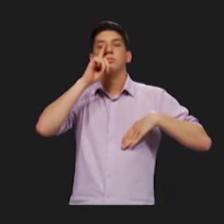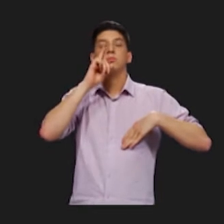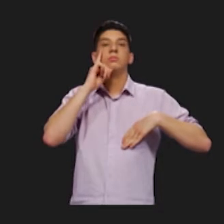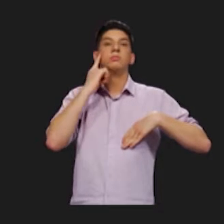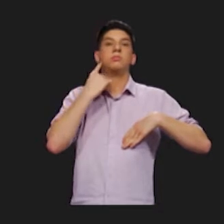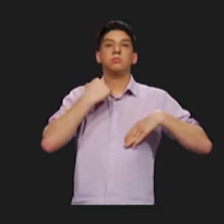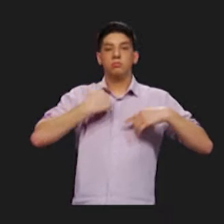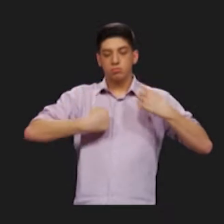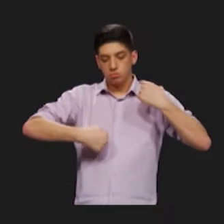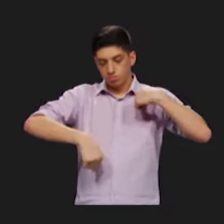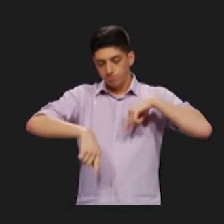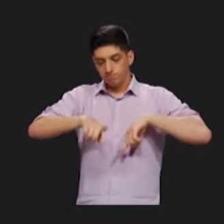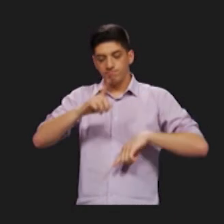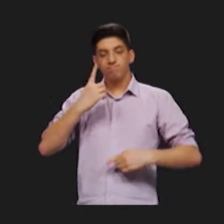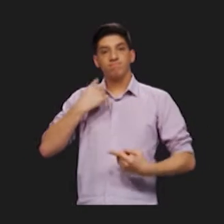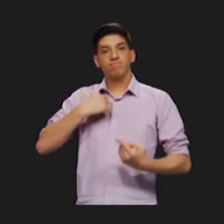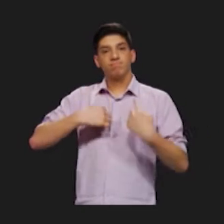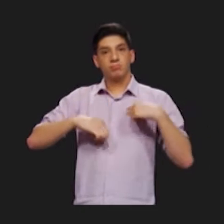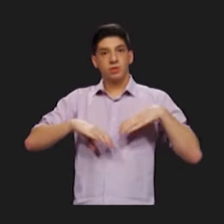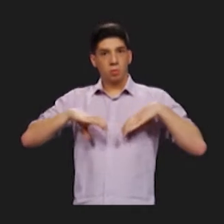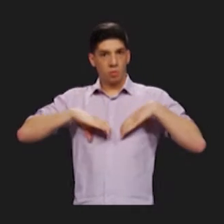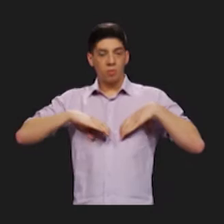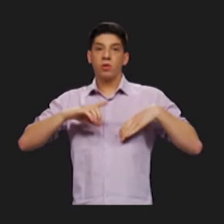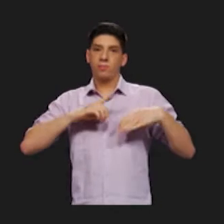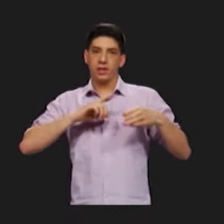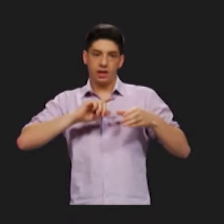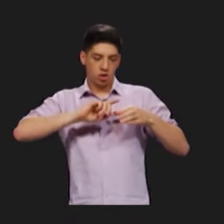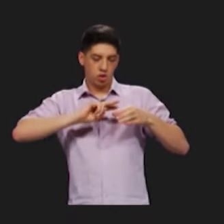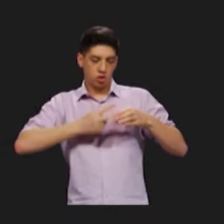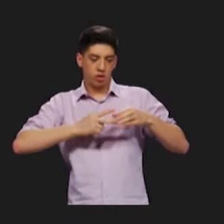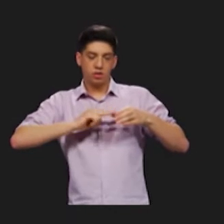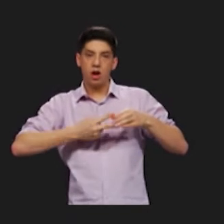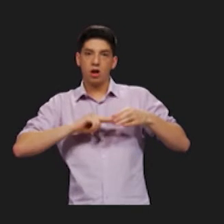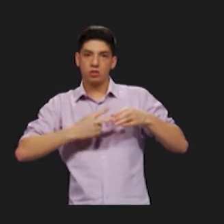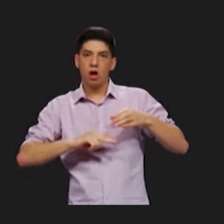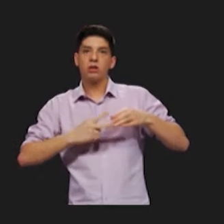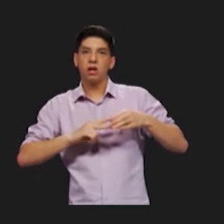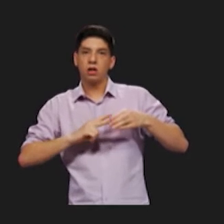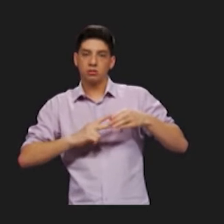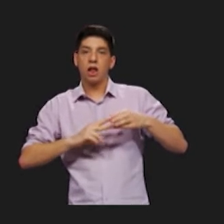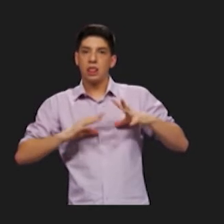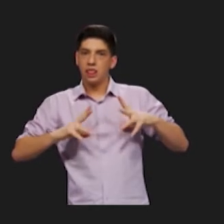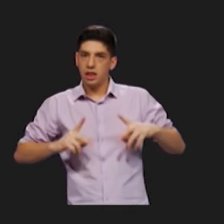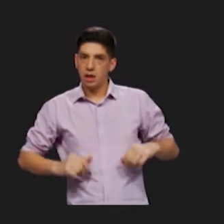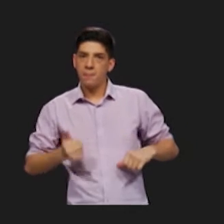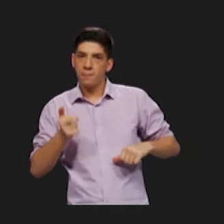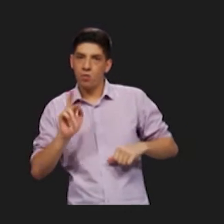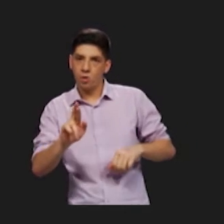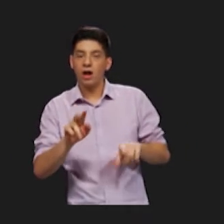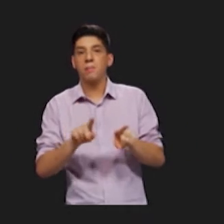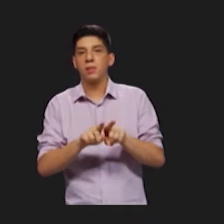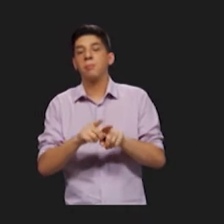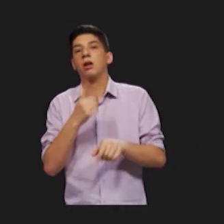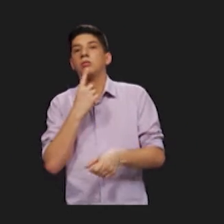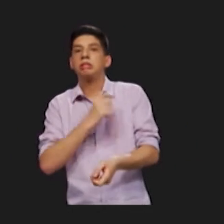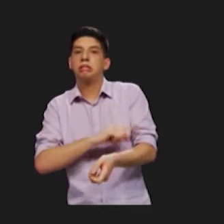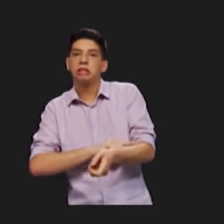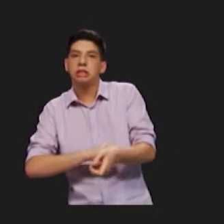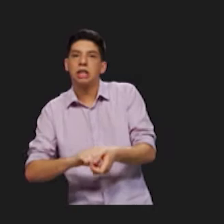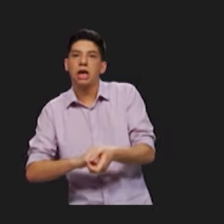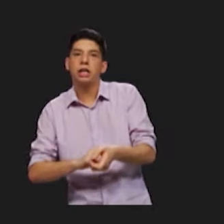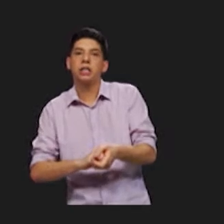é lá no pulmão que ocorrem as trocas gasosas, é no pulmão que filtra esse ar, e é lá que ocorre, né, que o sangue capta